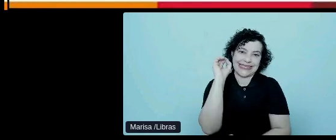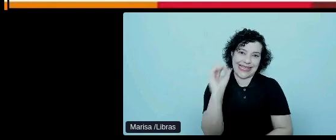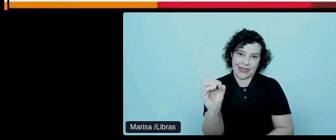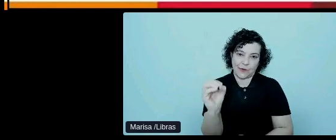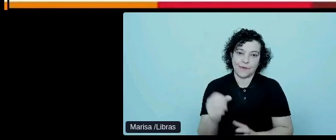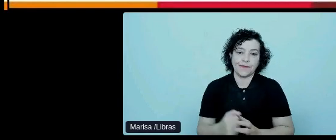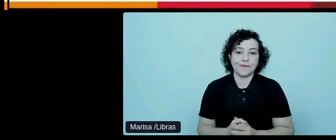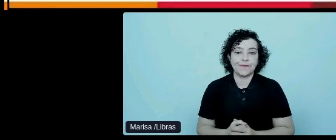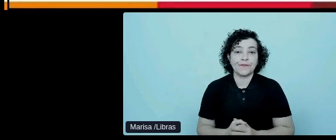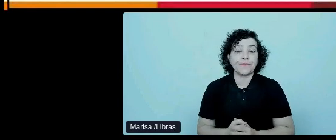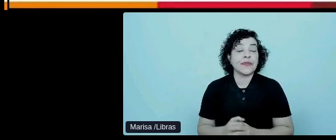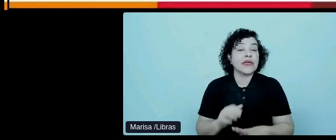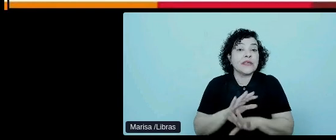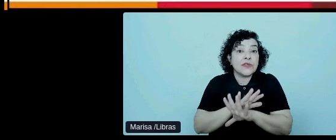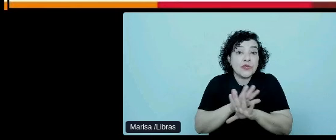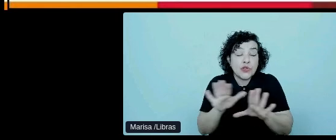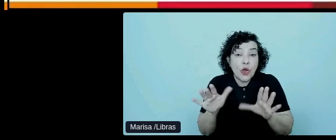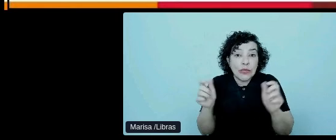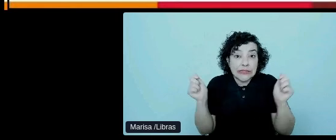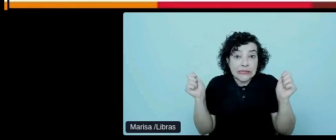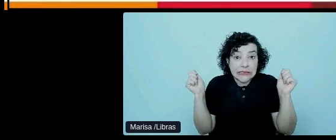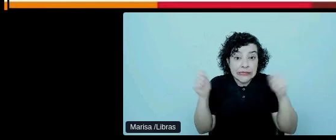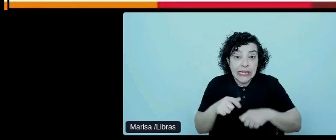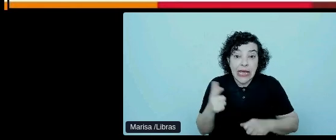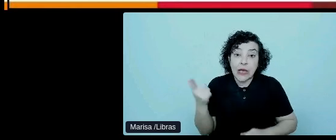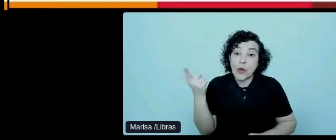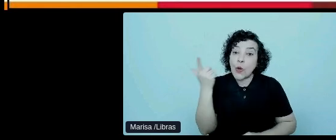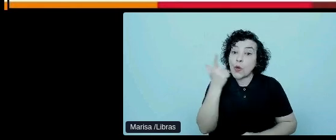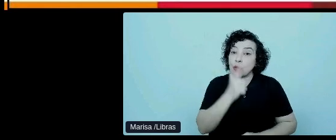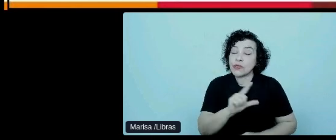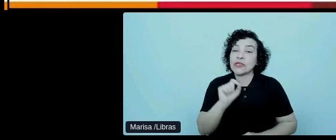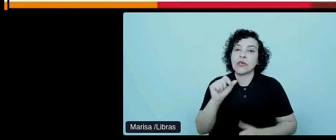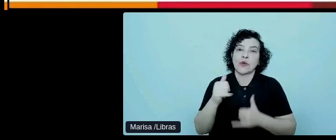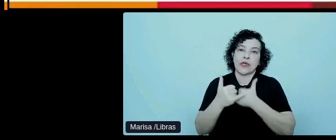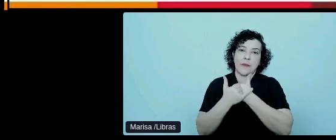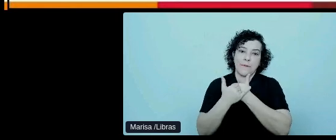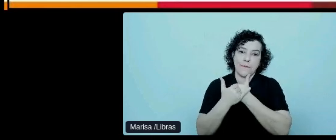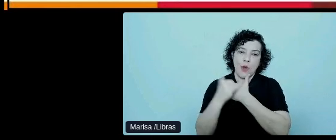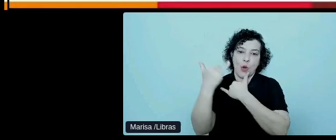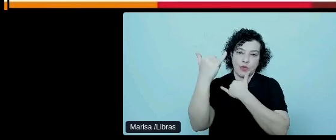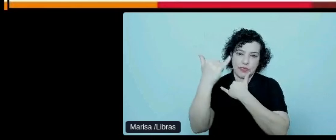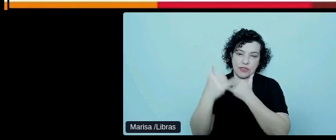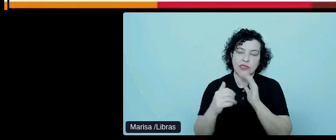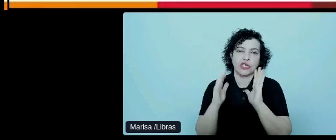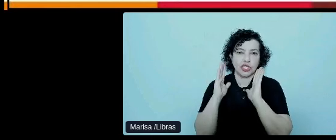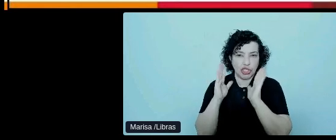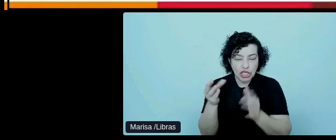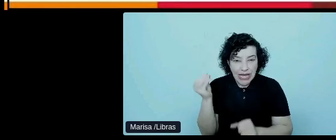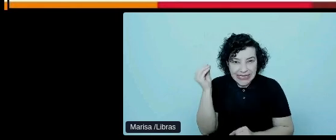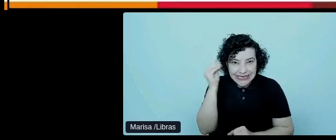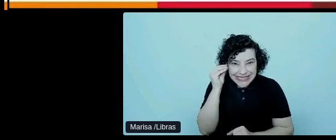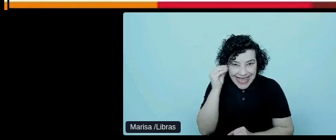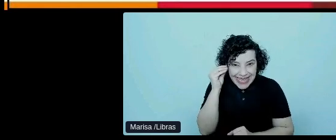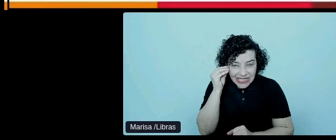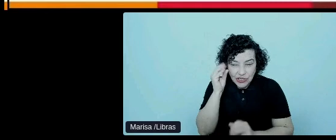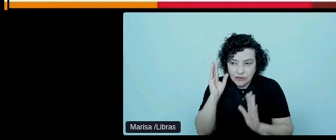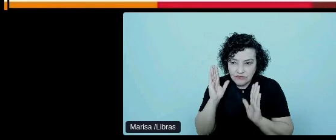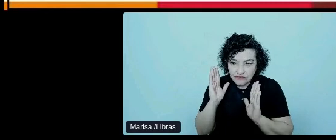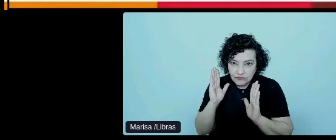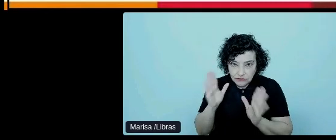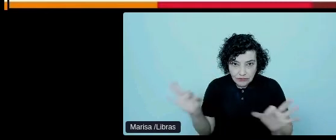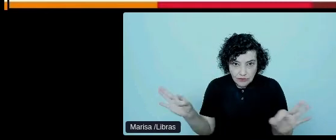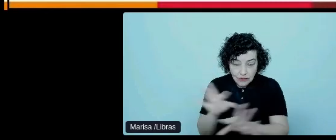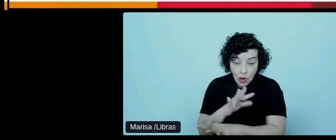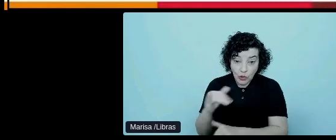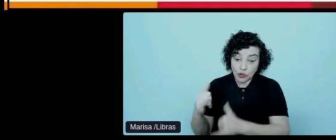E ele só consegue atingir o nível bronze. Então, eu fiz testes atômicos, beleza, eu atingi o nível